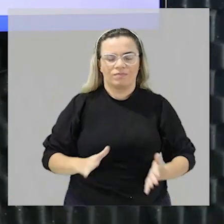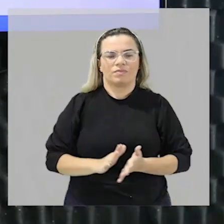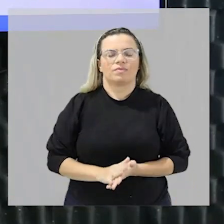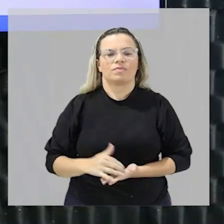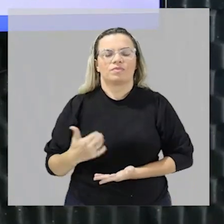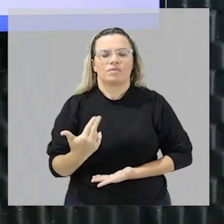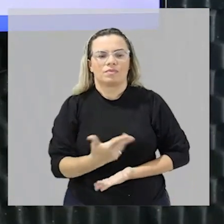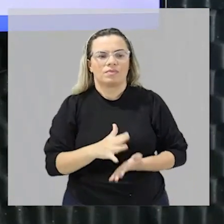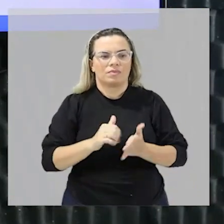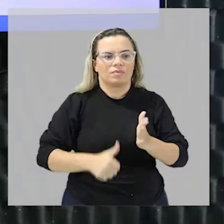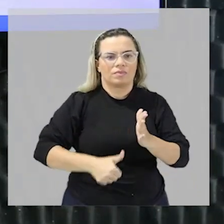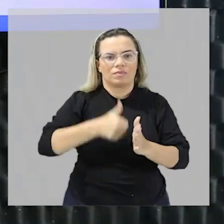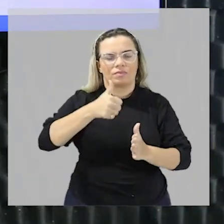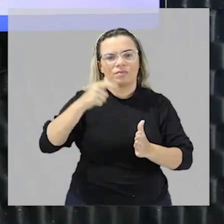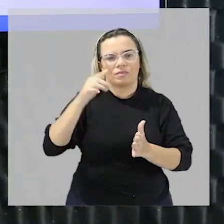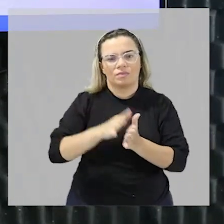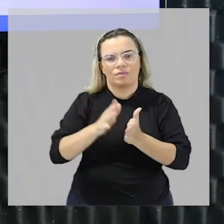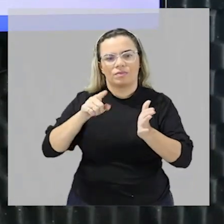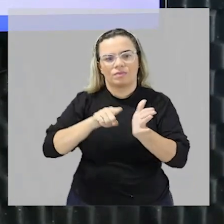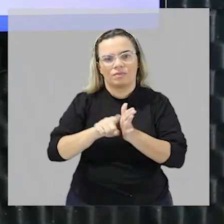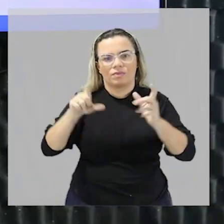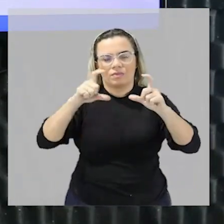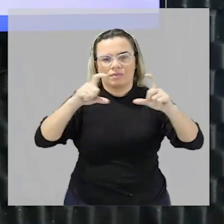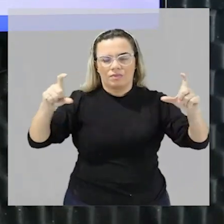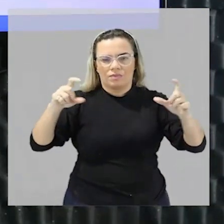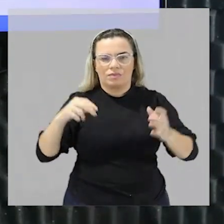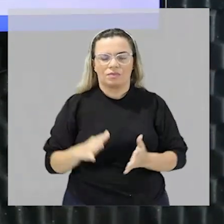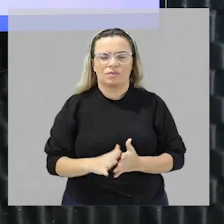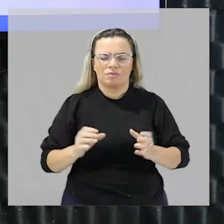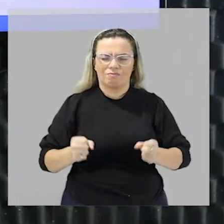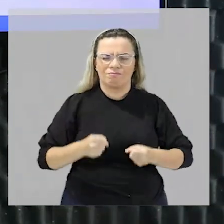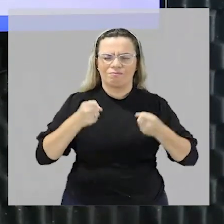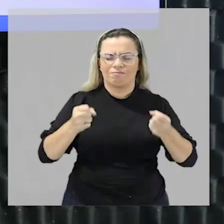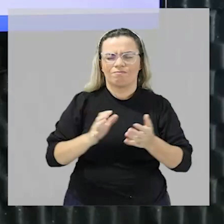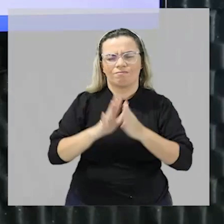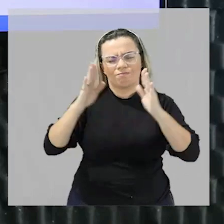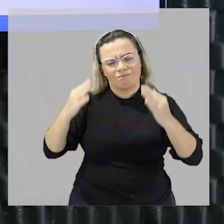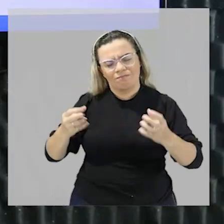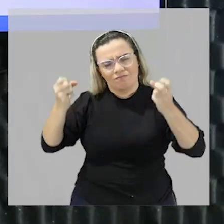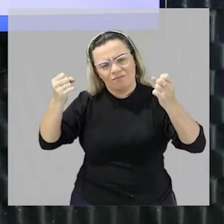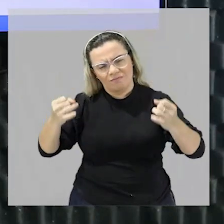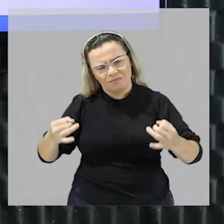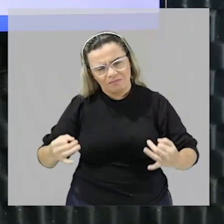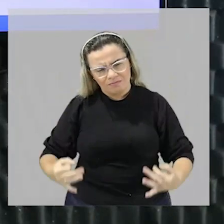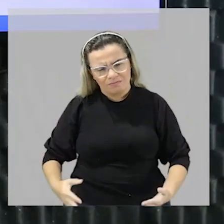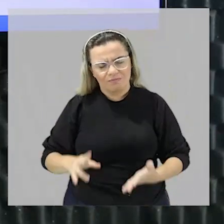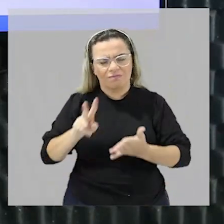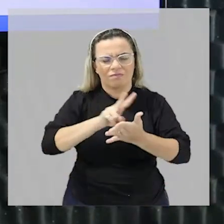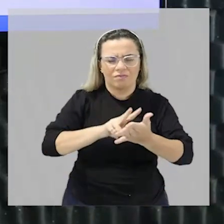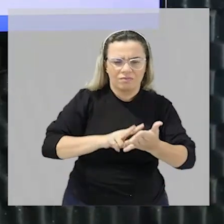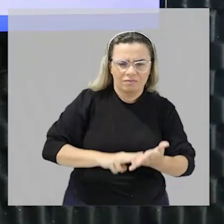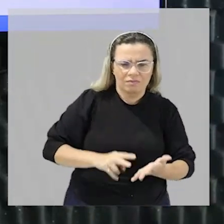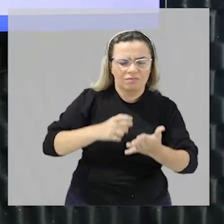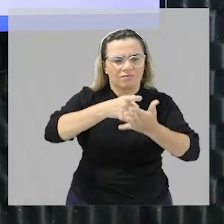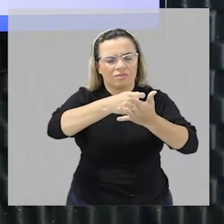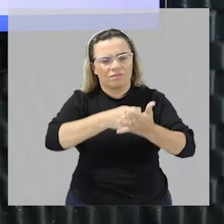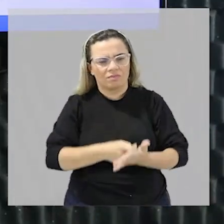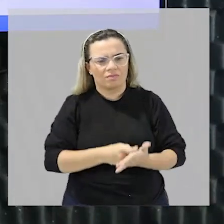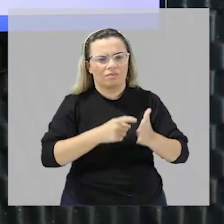questão, e é muito importante que nós possamos analisar com calma o que o